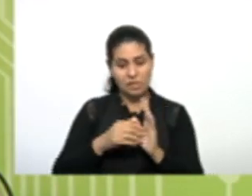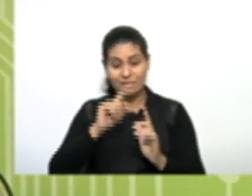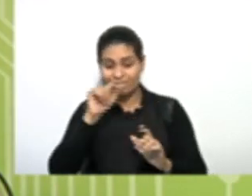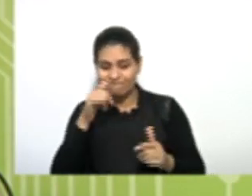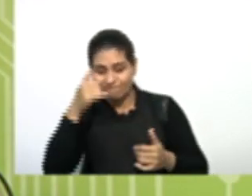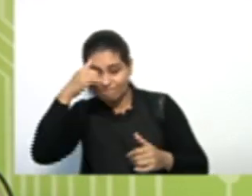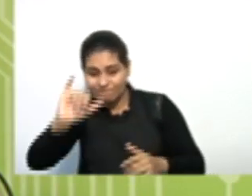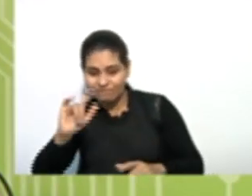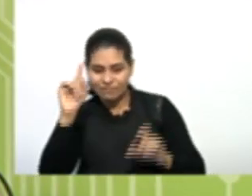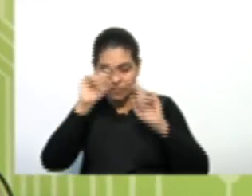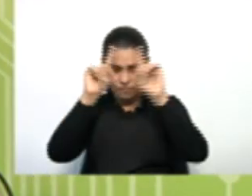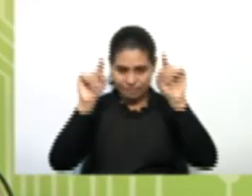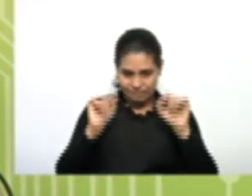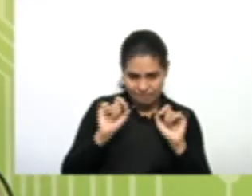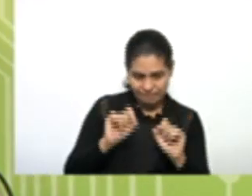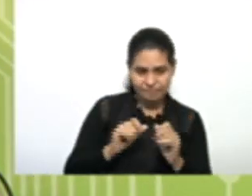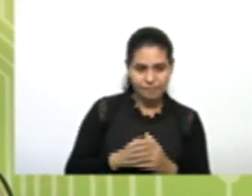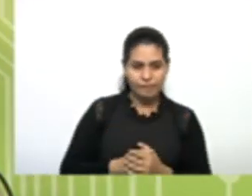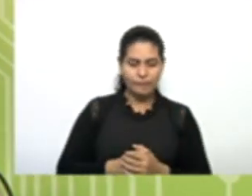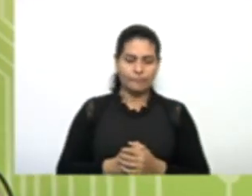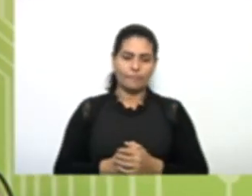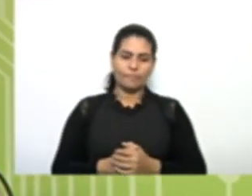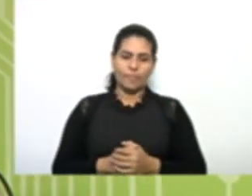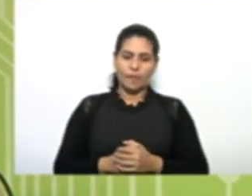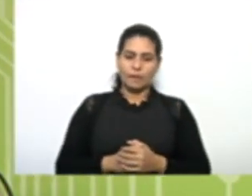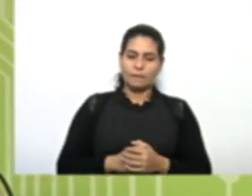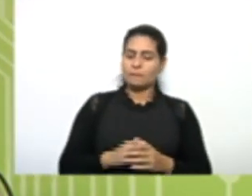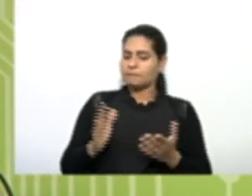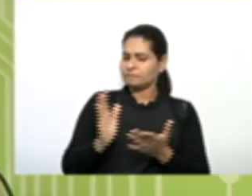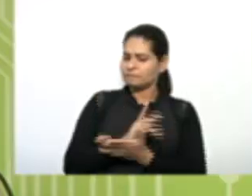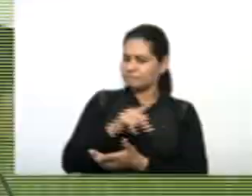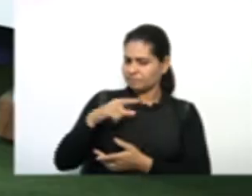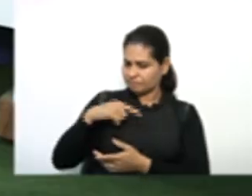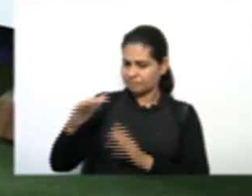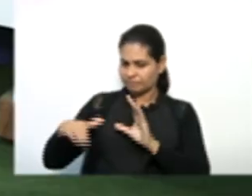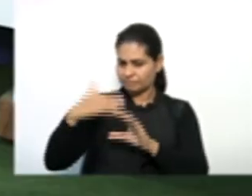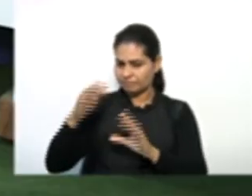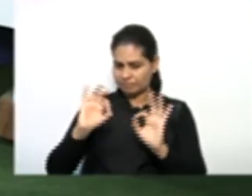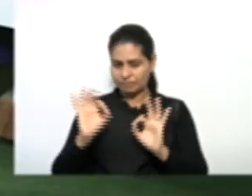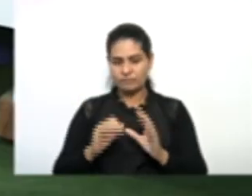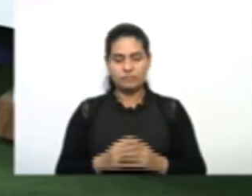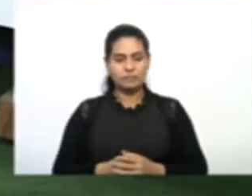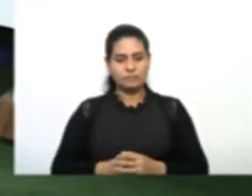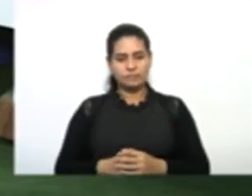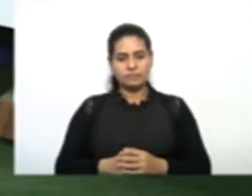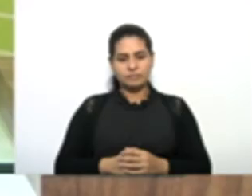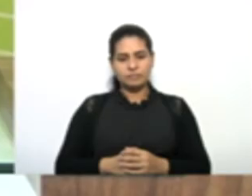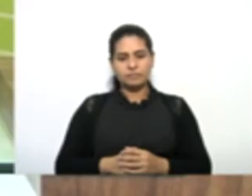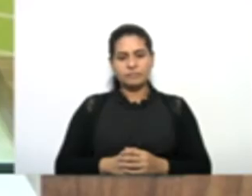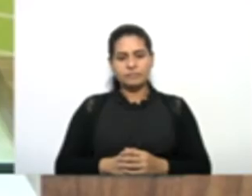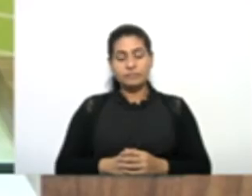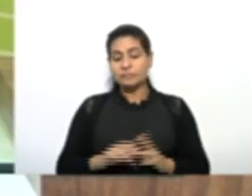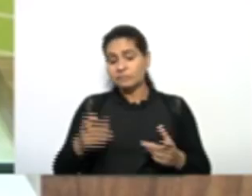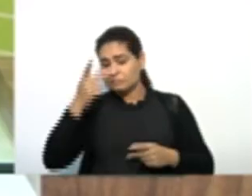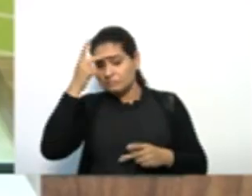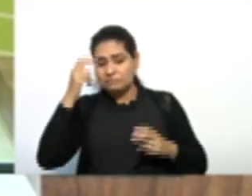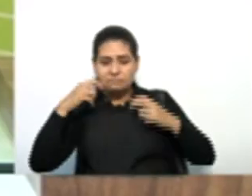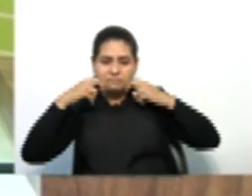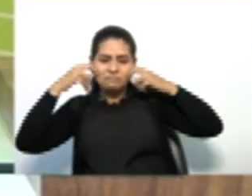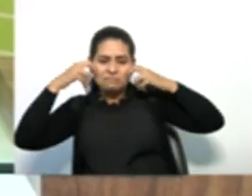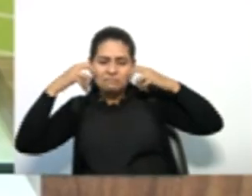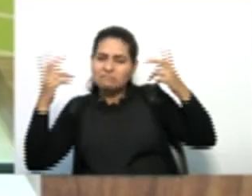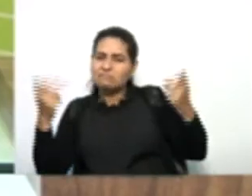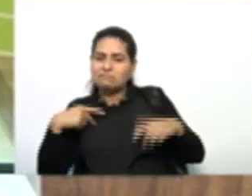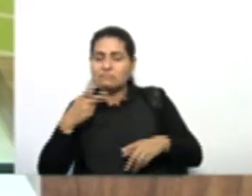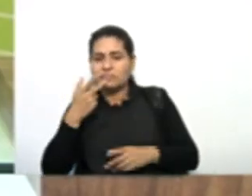dúvidas no futuro. Professora, a gente tem mais alguma participação, alguma pergunta? Não, o pessoal acho que está bem tímido, mas acho que vale a pena,